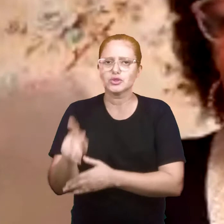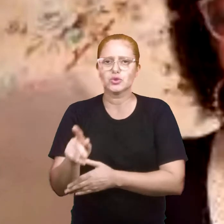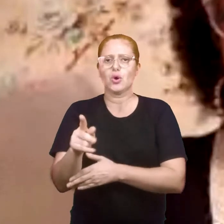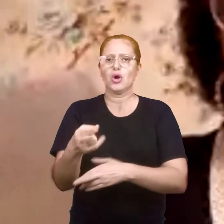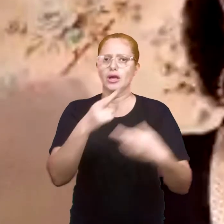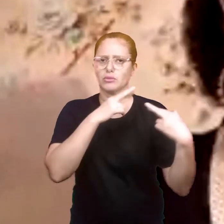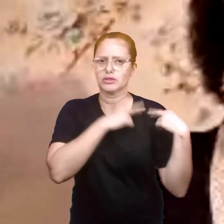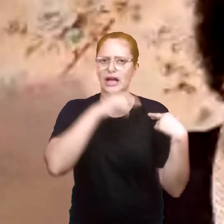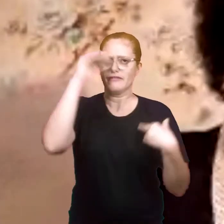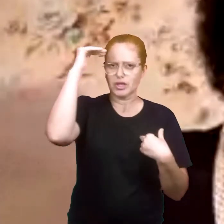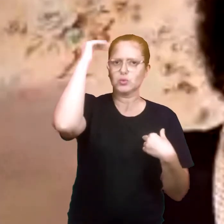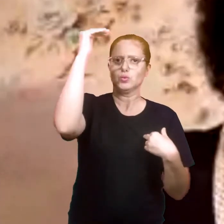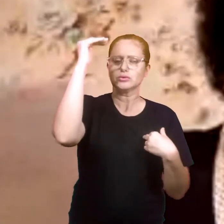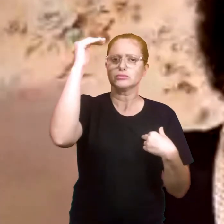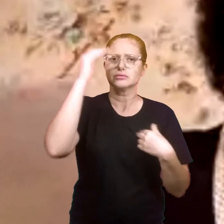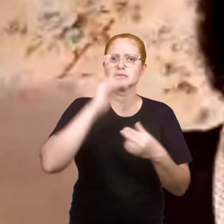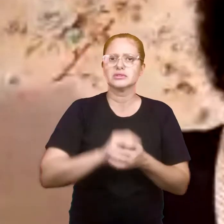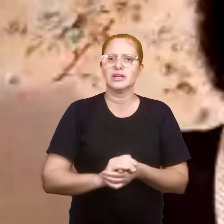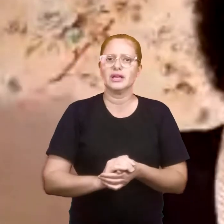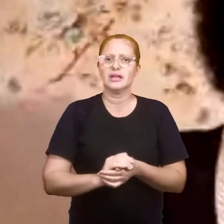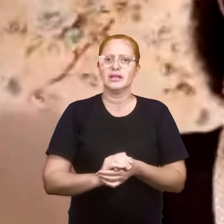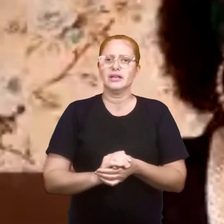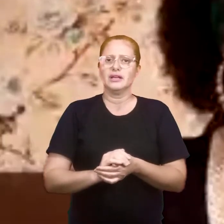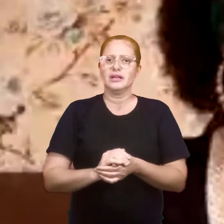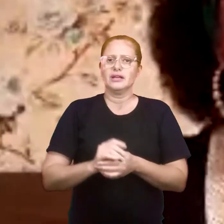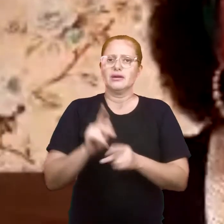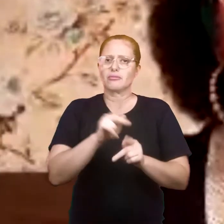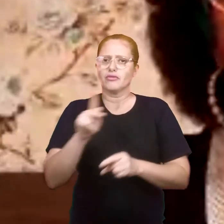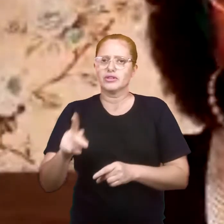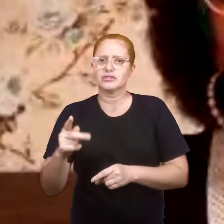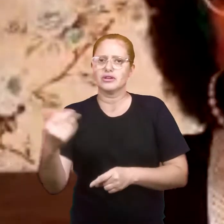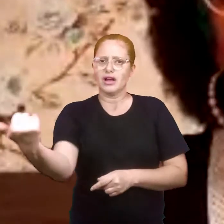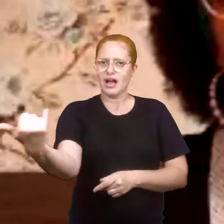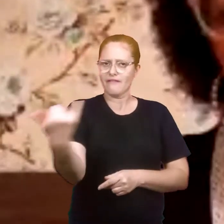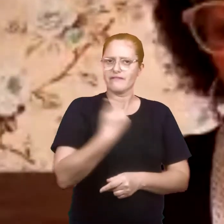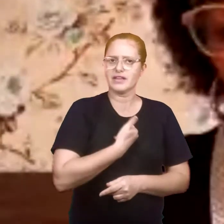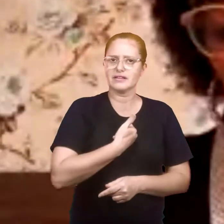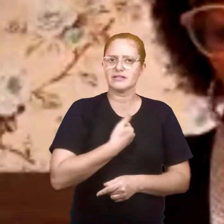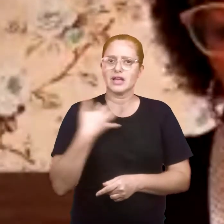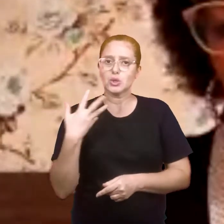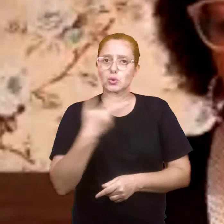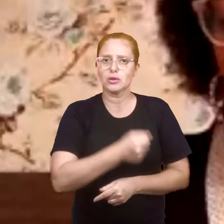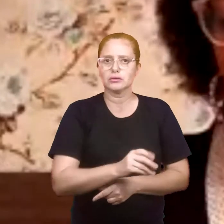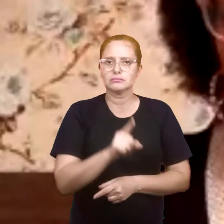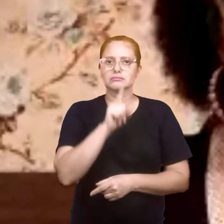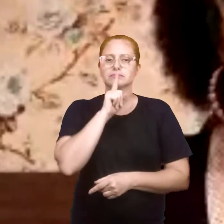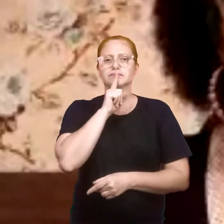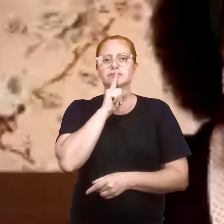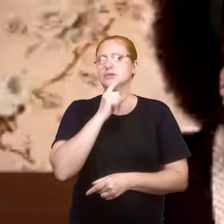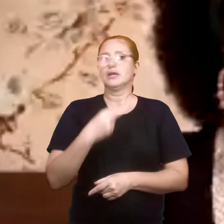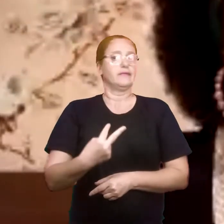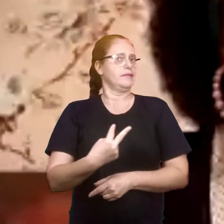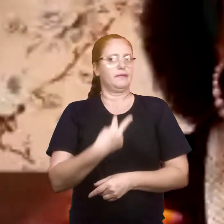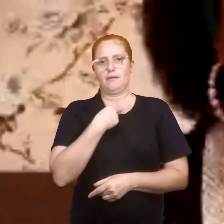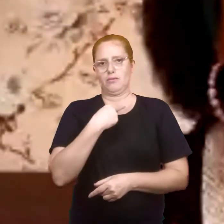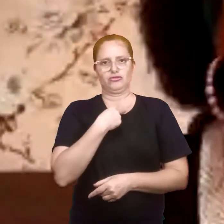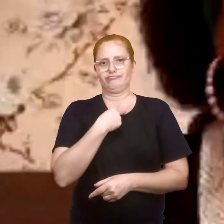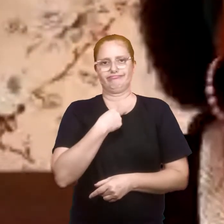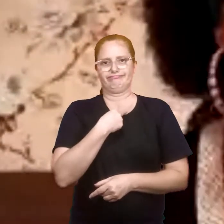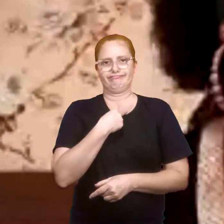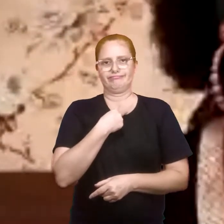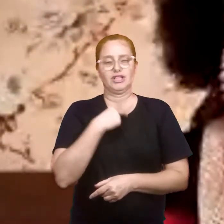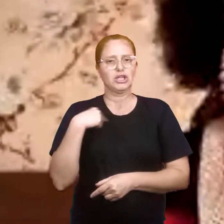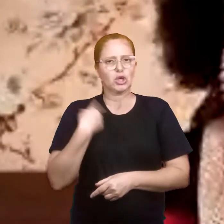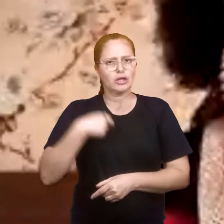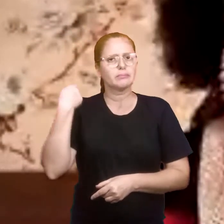e que deve ser o responsável, pede para que todos se calem, isso é inadmissível. A gente precisa cada vez mais